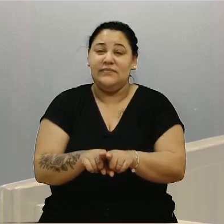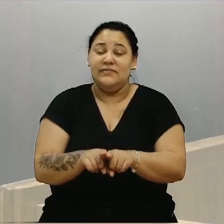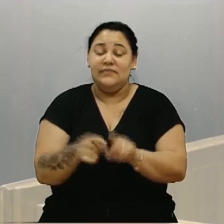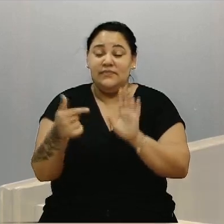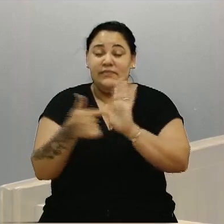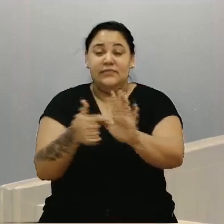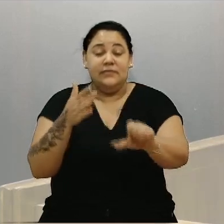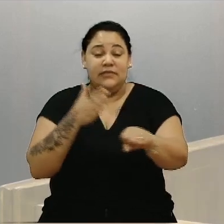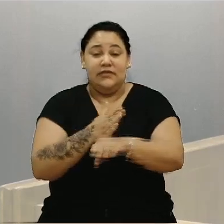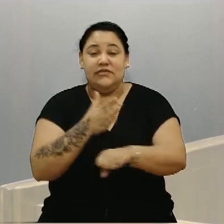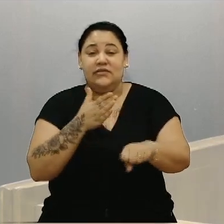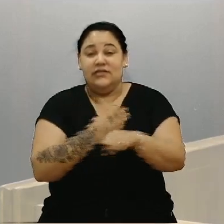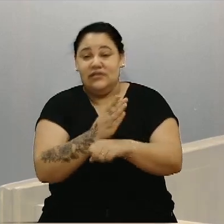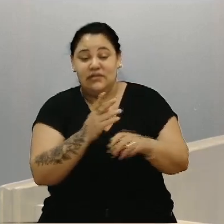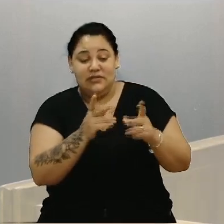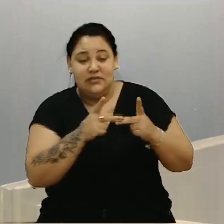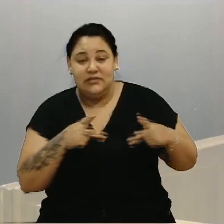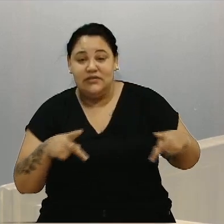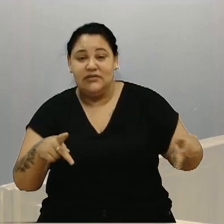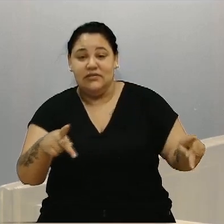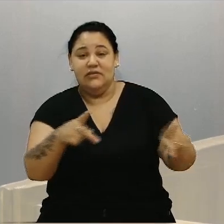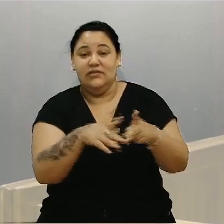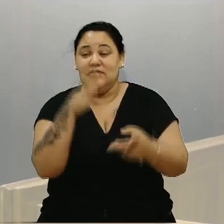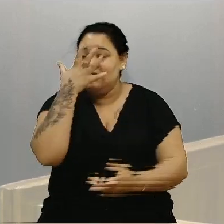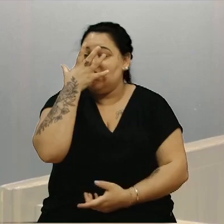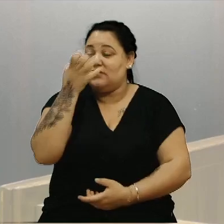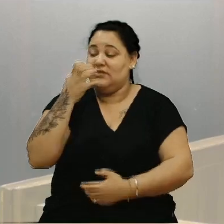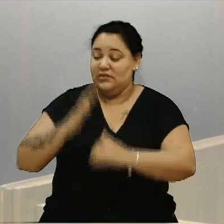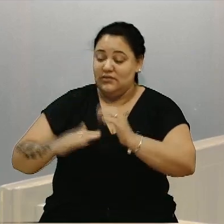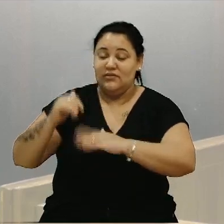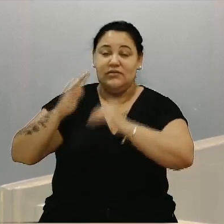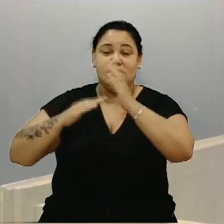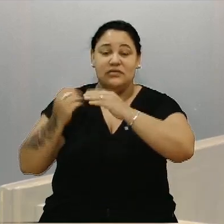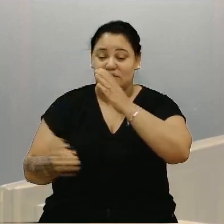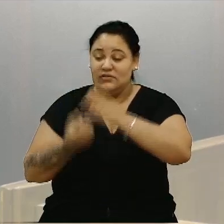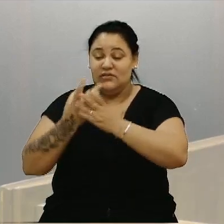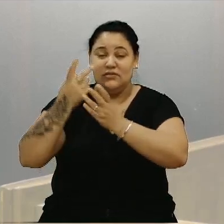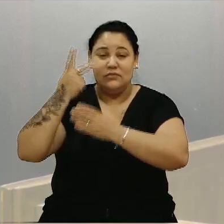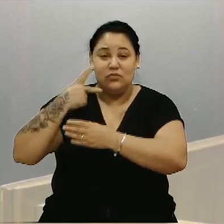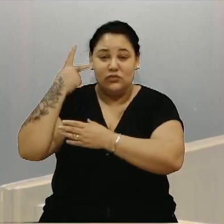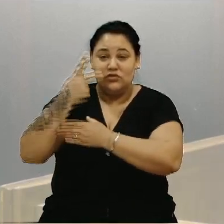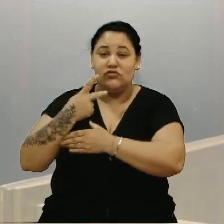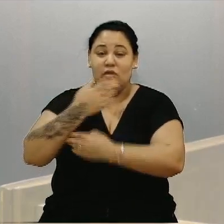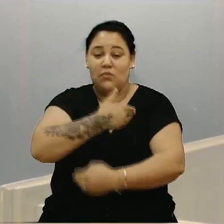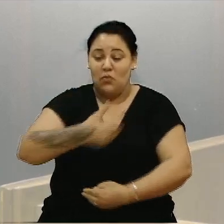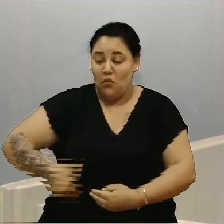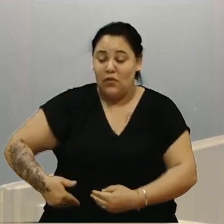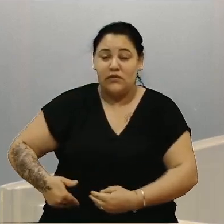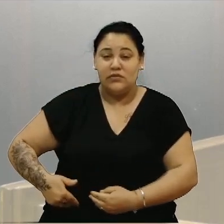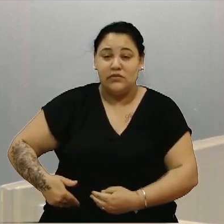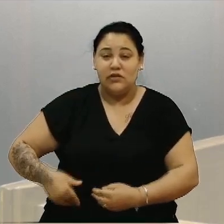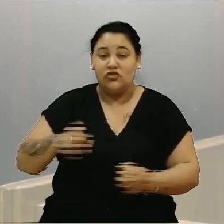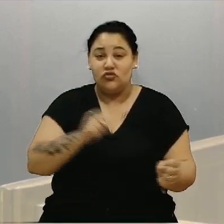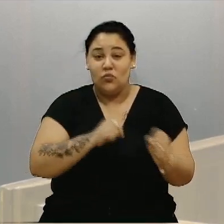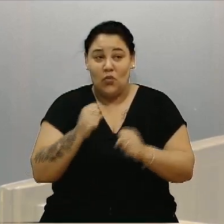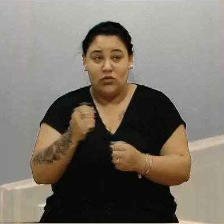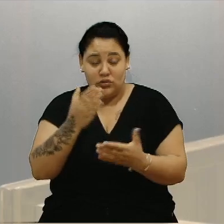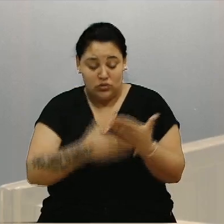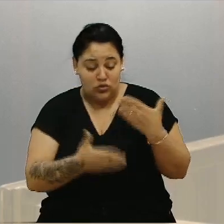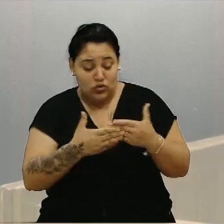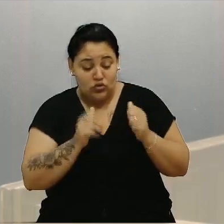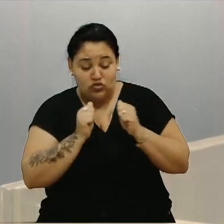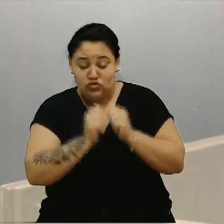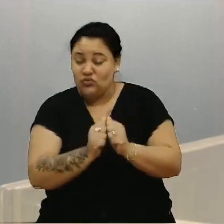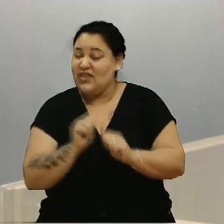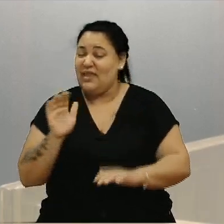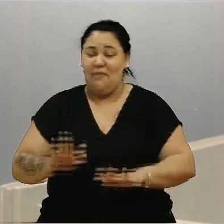participação popular e a seriedade na construção de políticas públicas. Então, que a gente possa, todos e todas juntos,